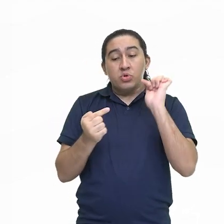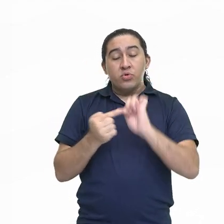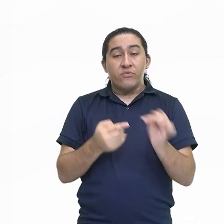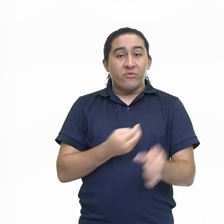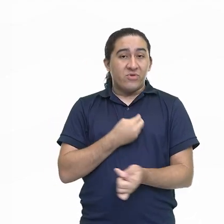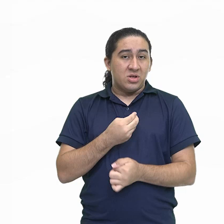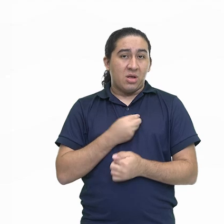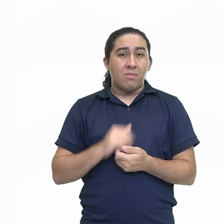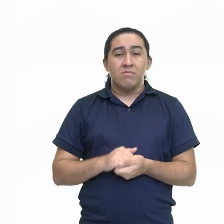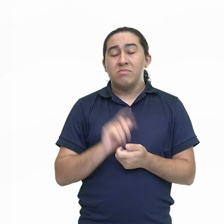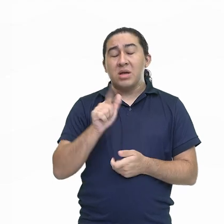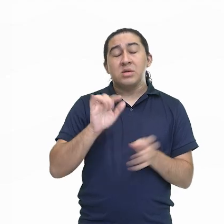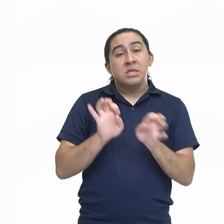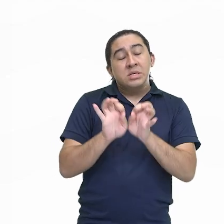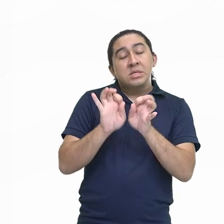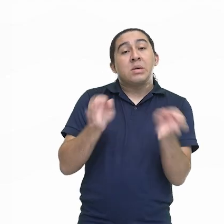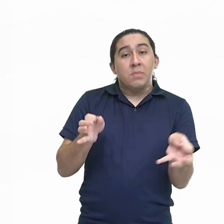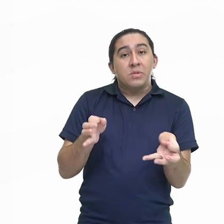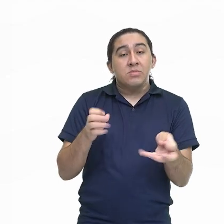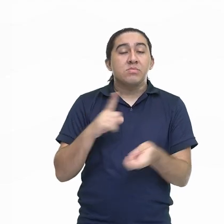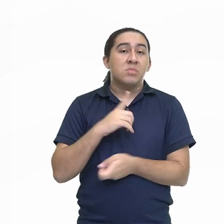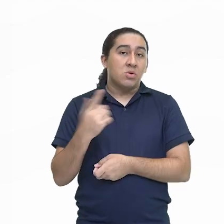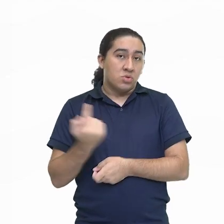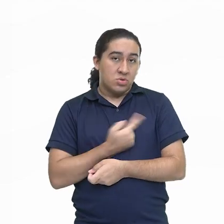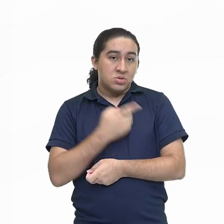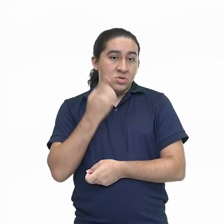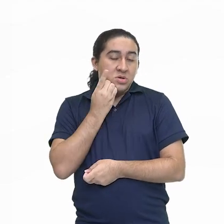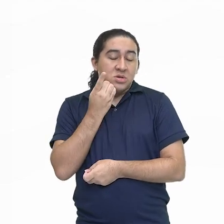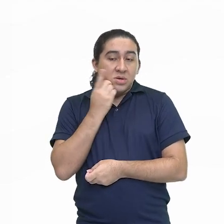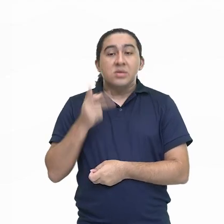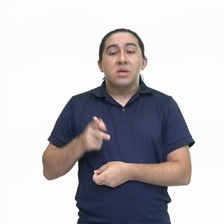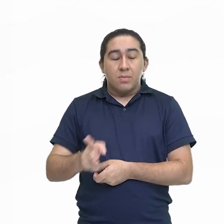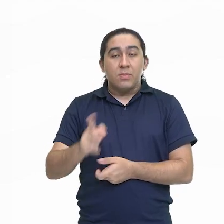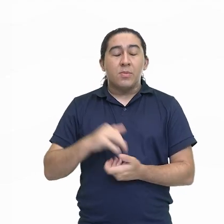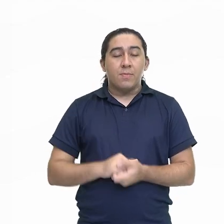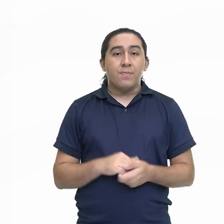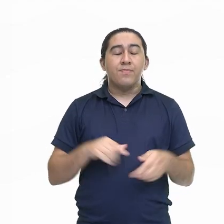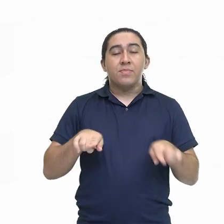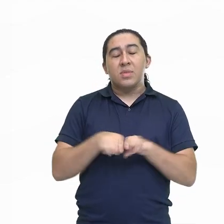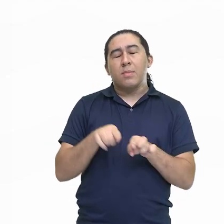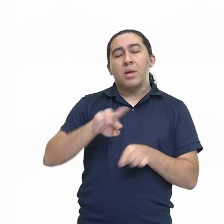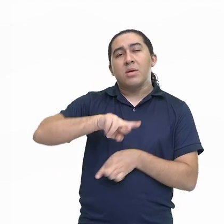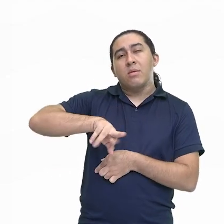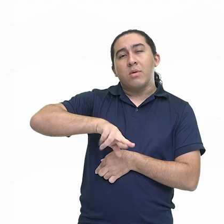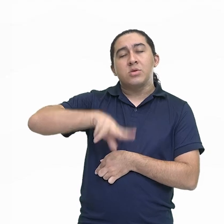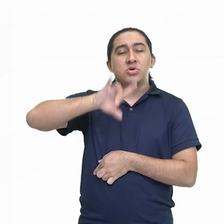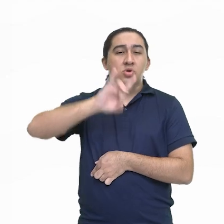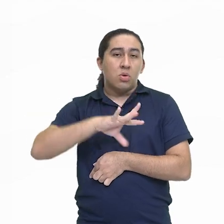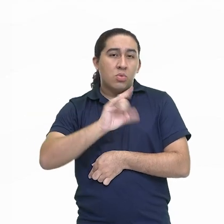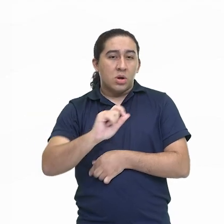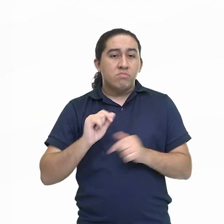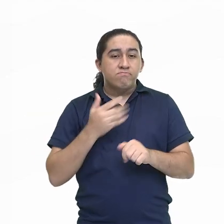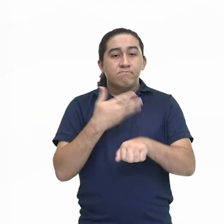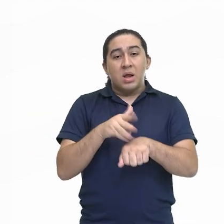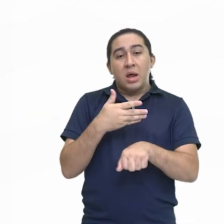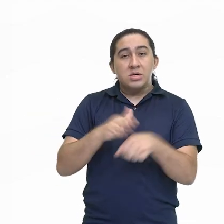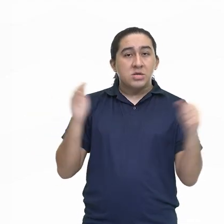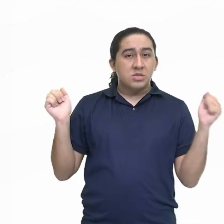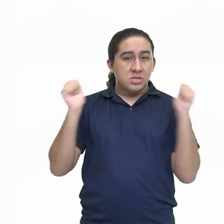muito prático que vai estar no nosso dia a dia. Isso envolve não apenas as práticas de exercício,